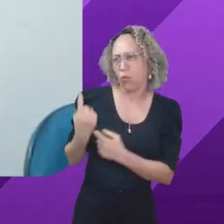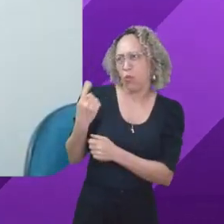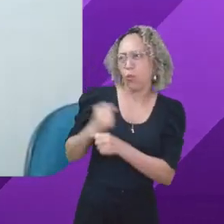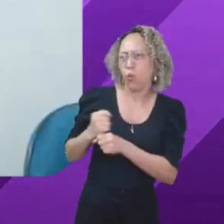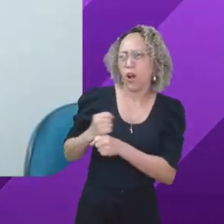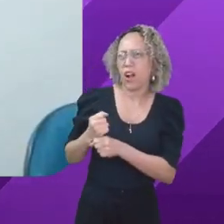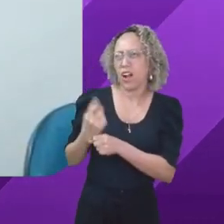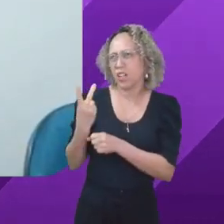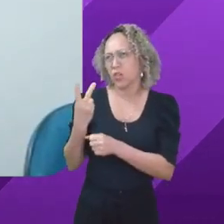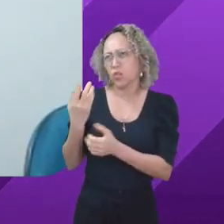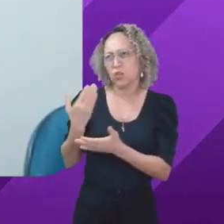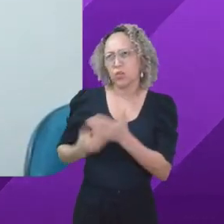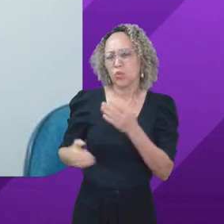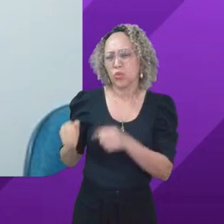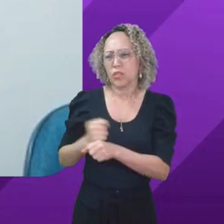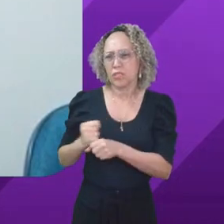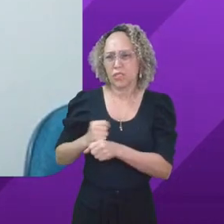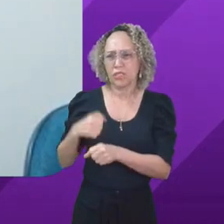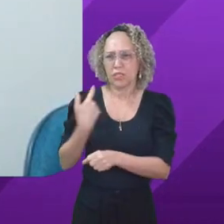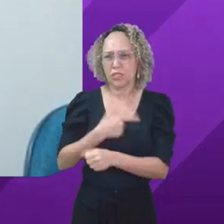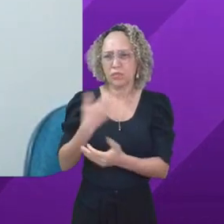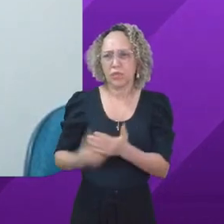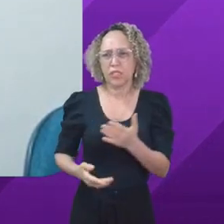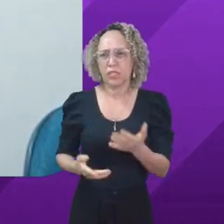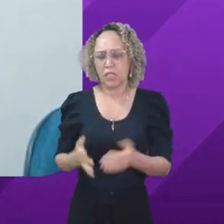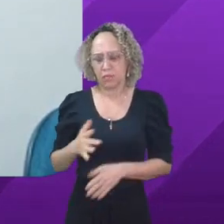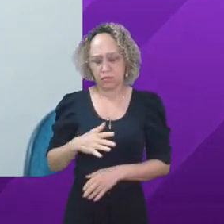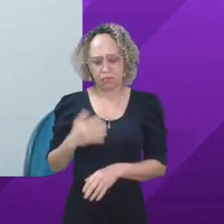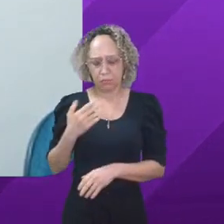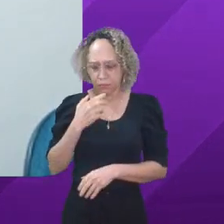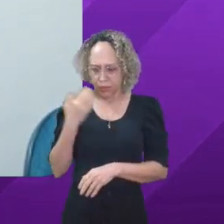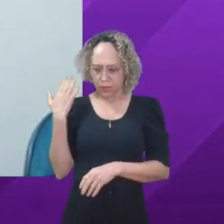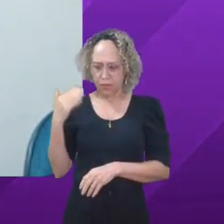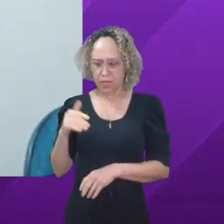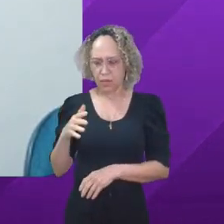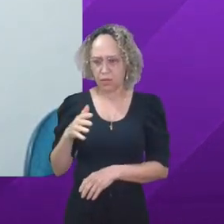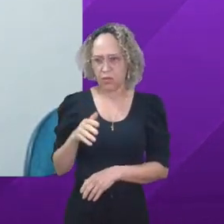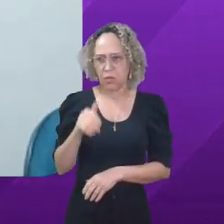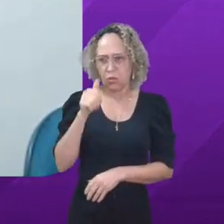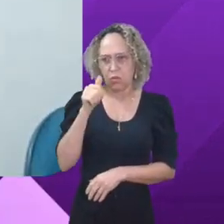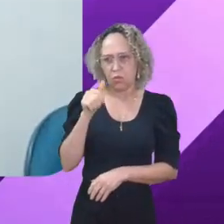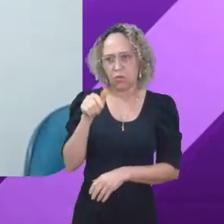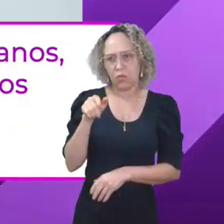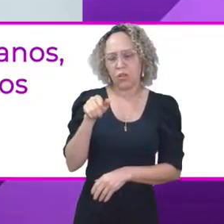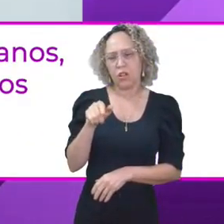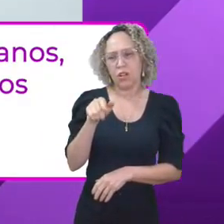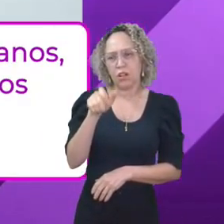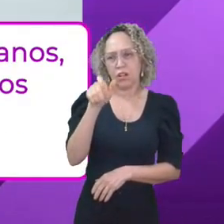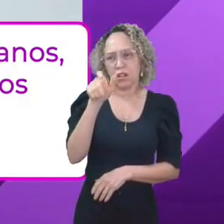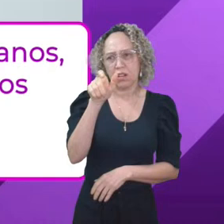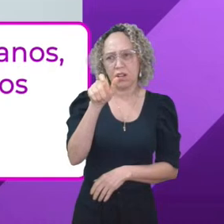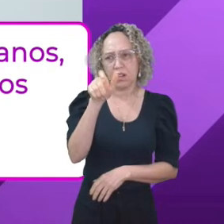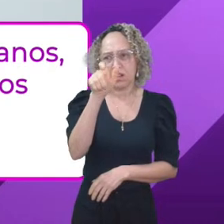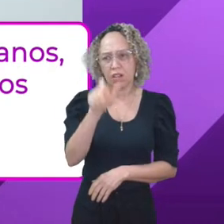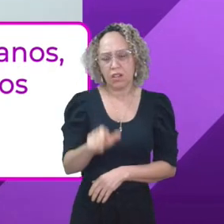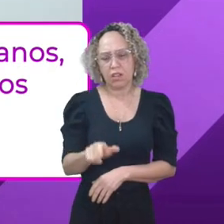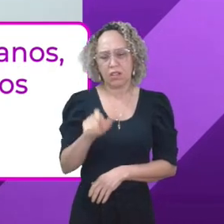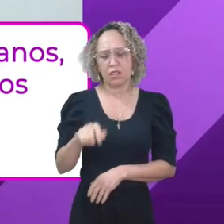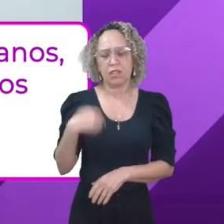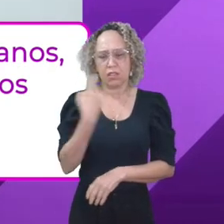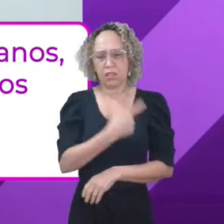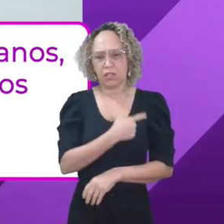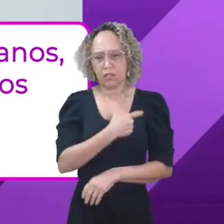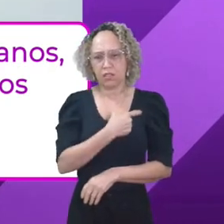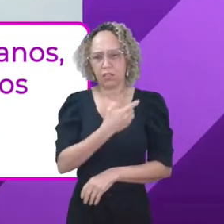gente perdeu mais uma pessoa de luta, né? Ela ancestralizou de uma forma tão brutal, que foi a nossa